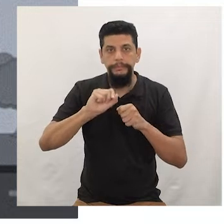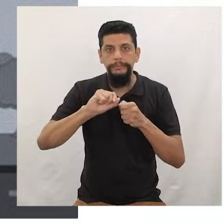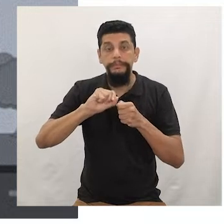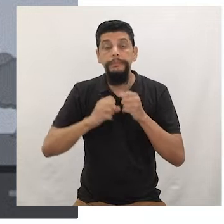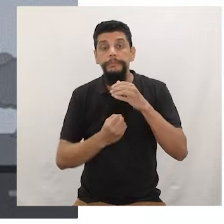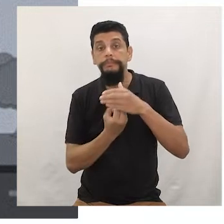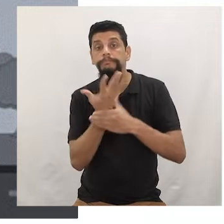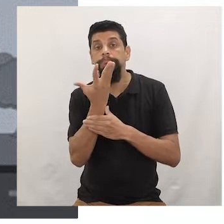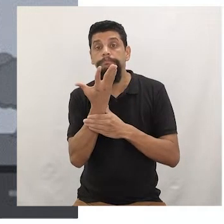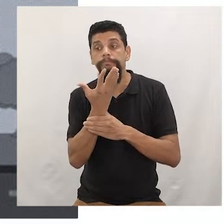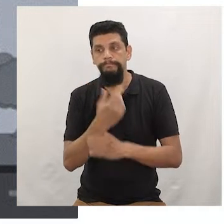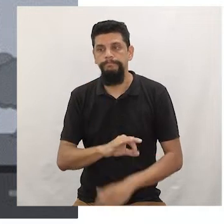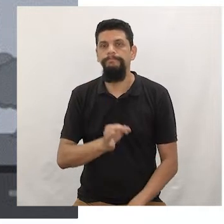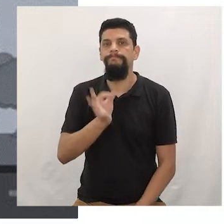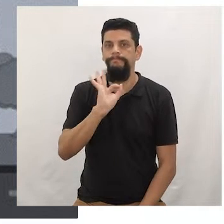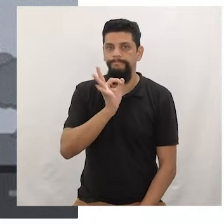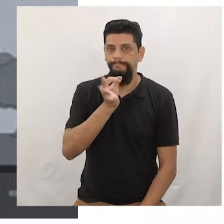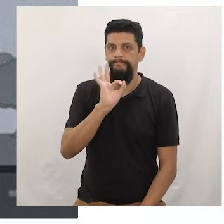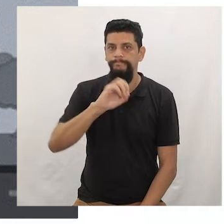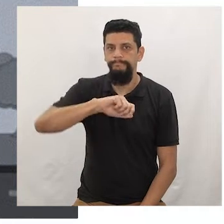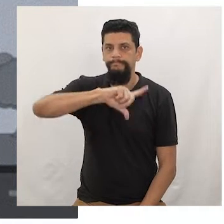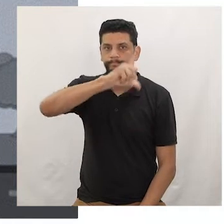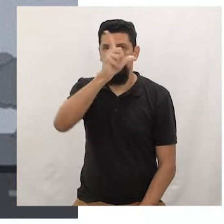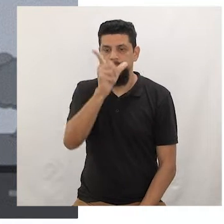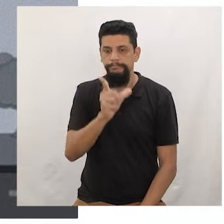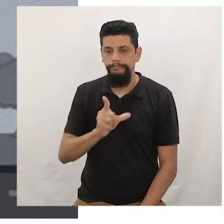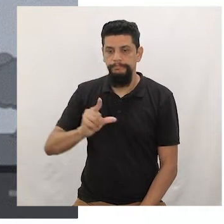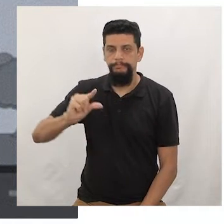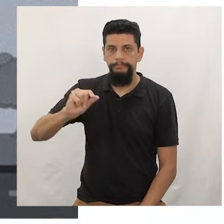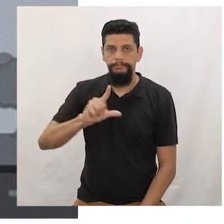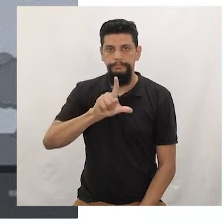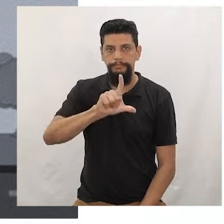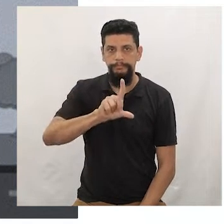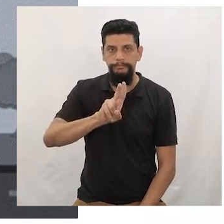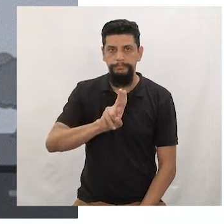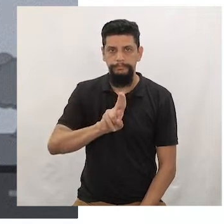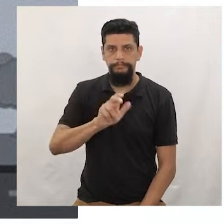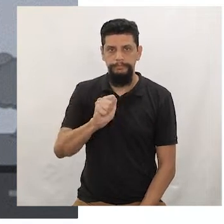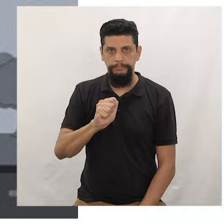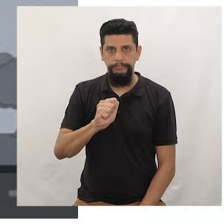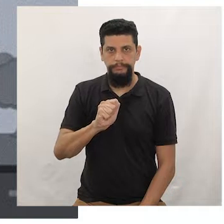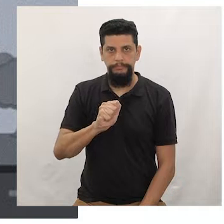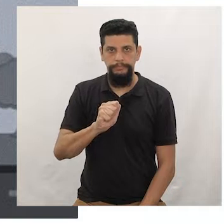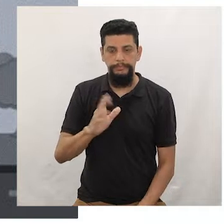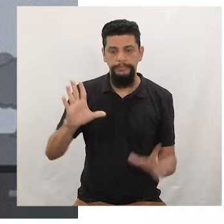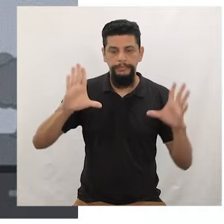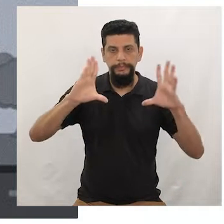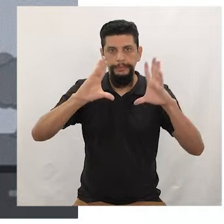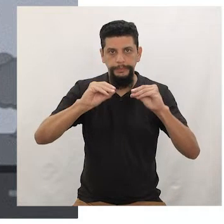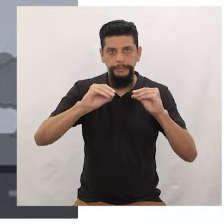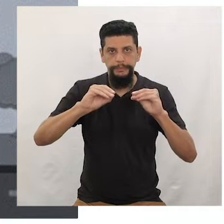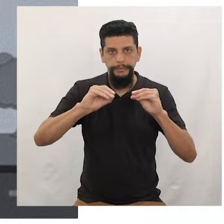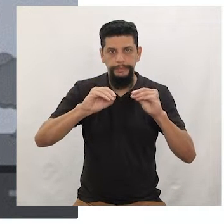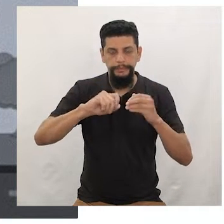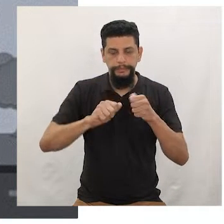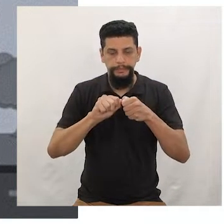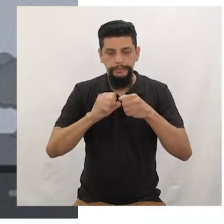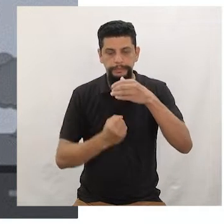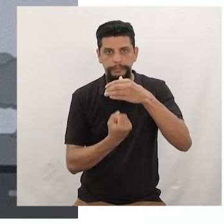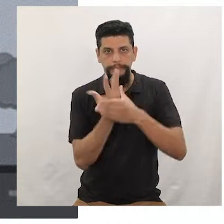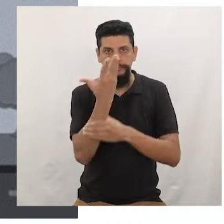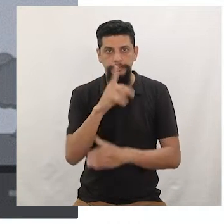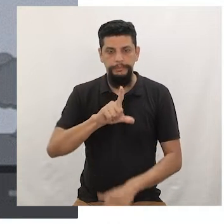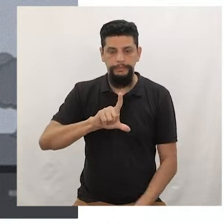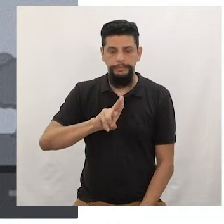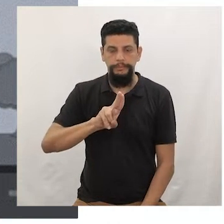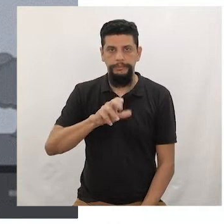que que está aparecendo? A lua. Então, à noite, aparece a lua. E